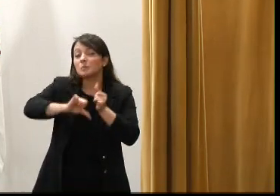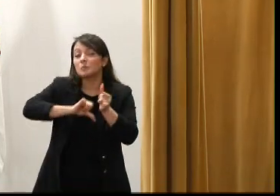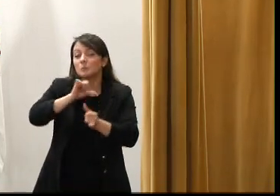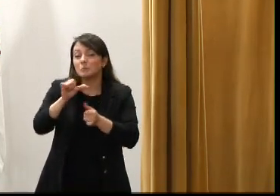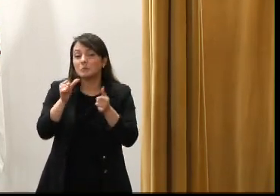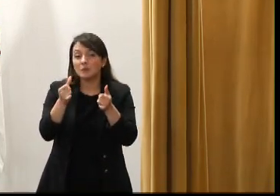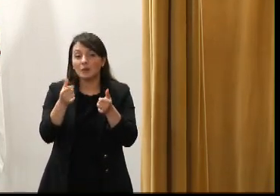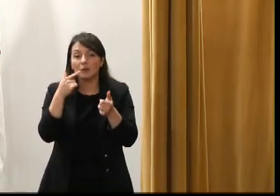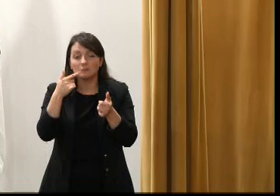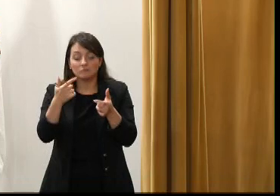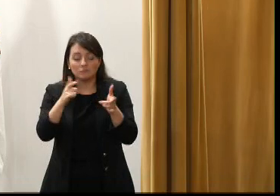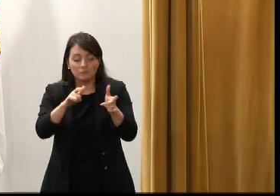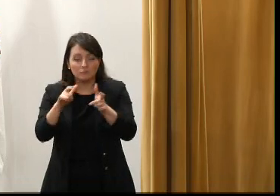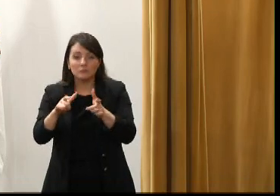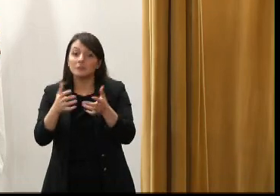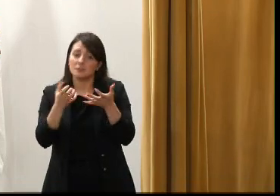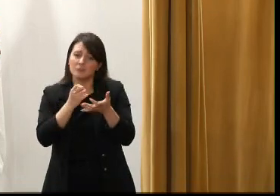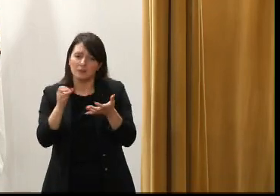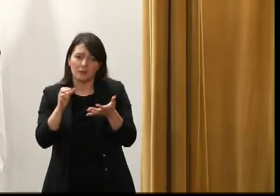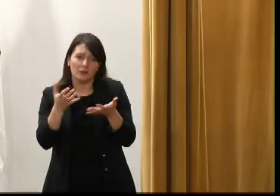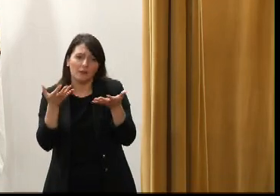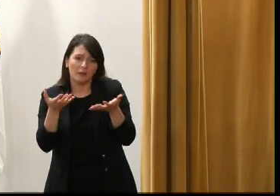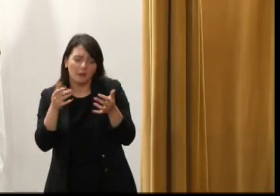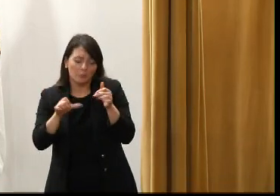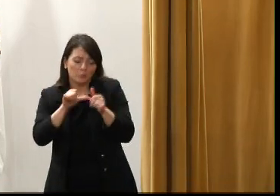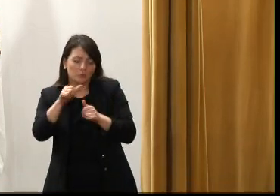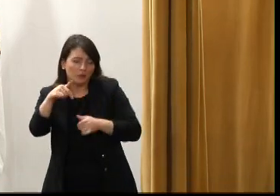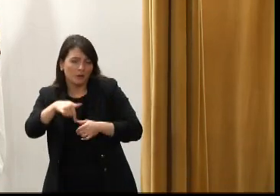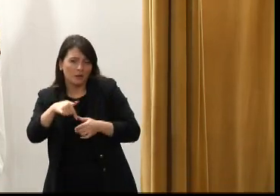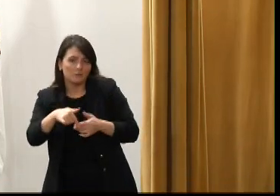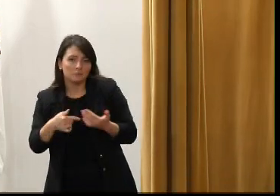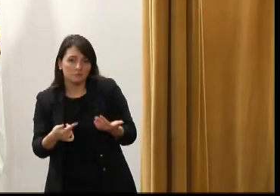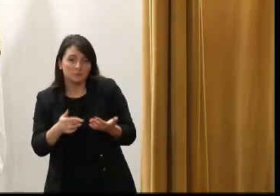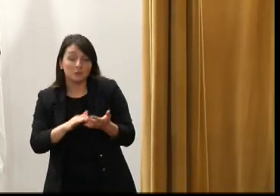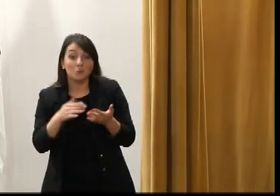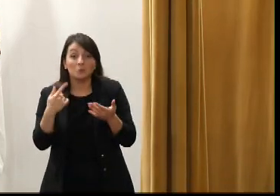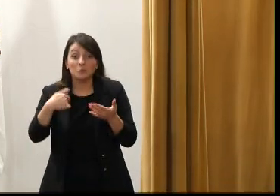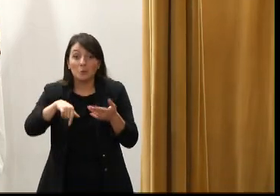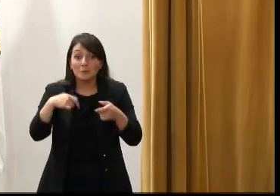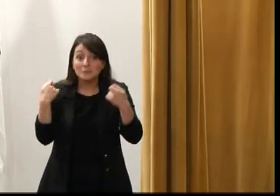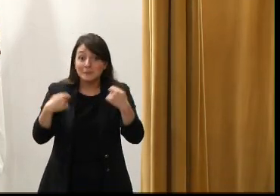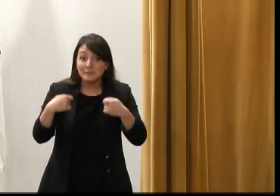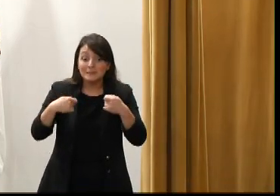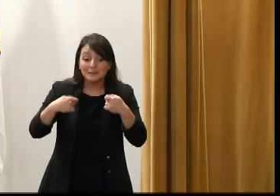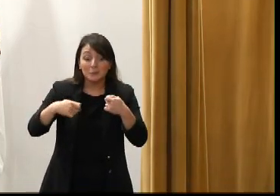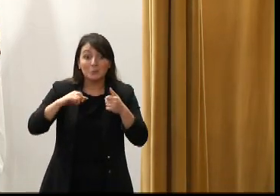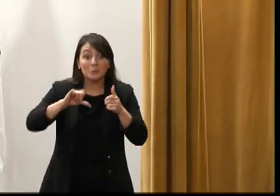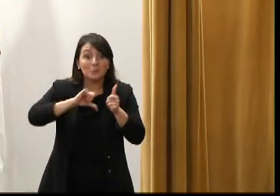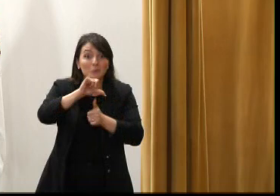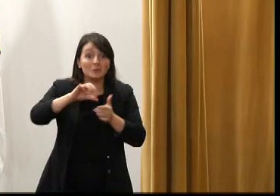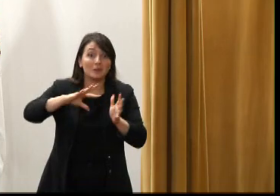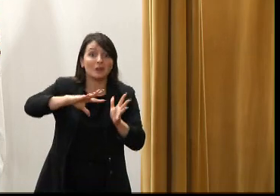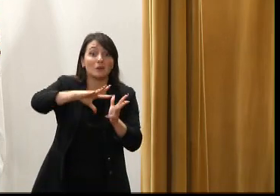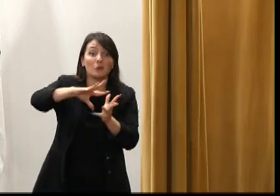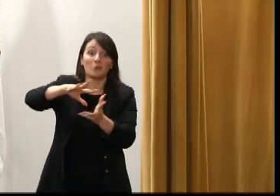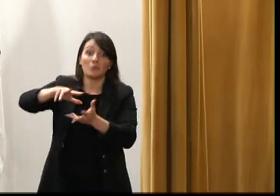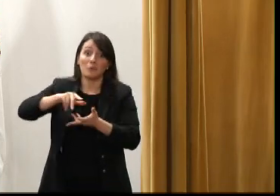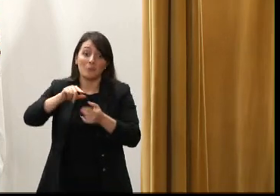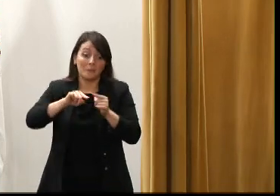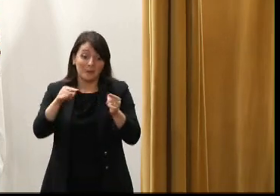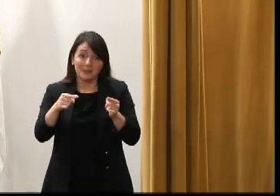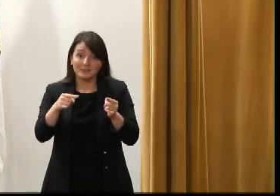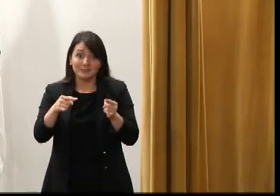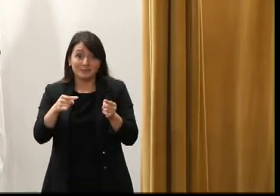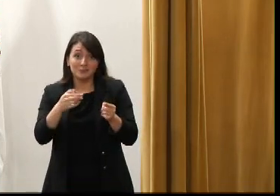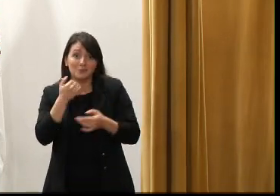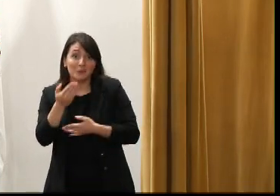localmente se quisermos mudar globalmente. E nunca precisamos tanto mudar globalmente. Mas isso não se realizará